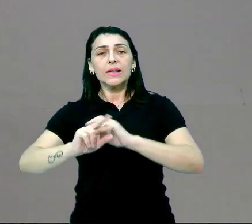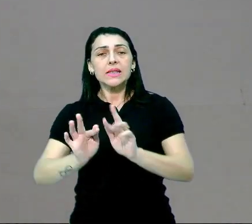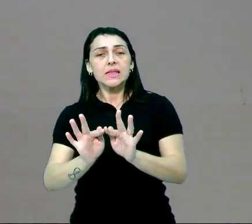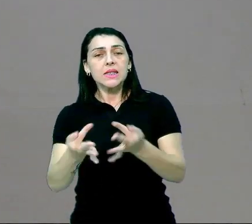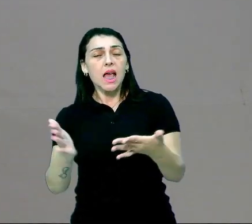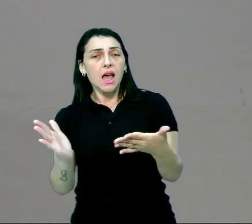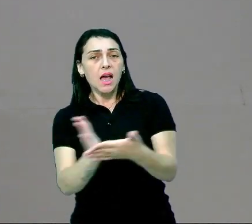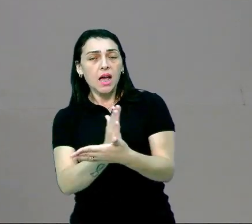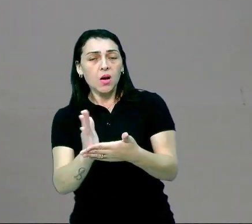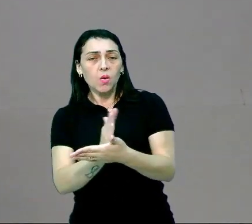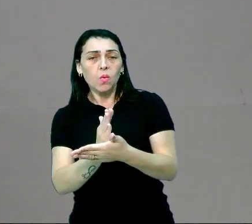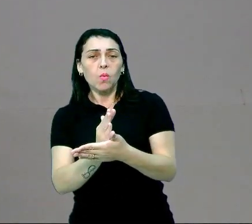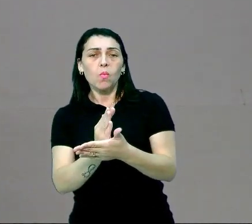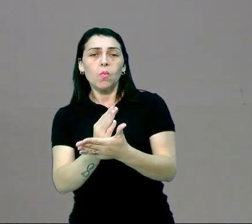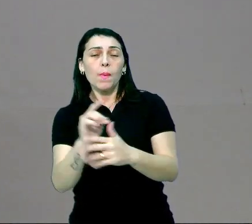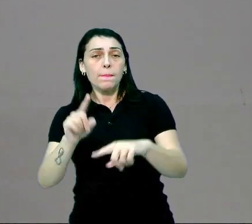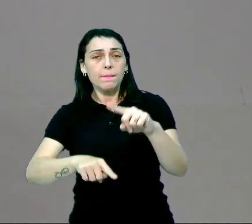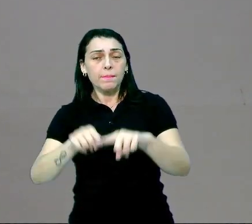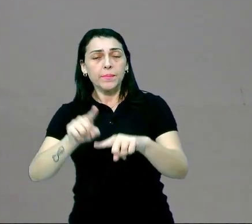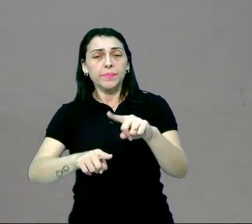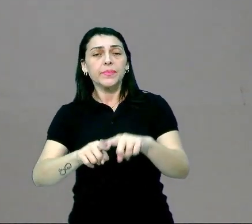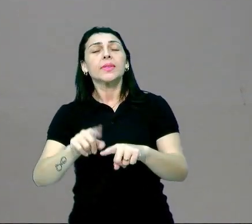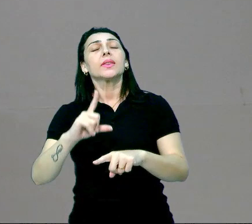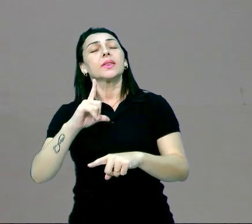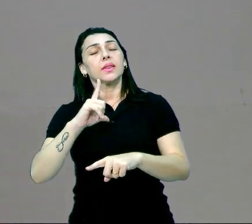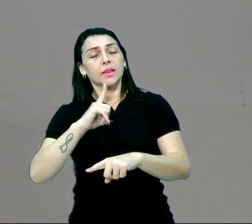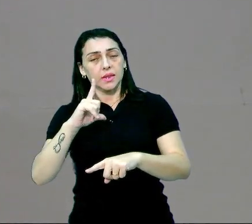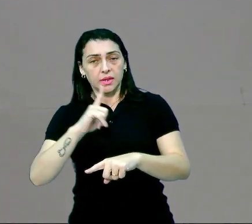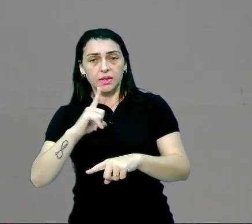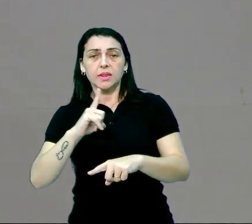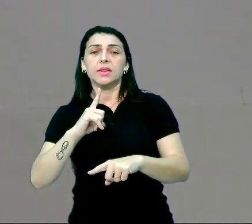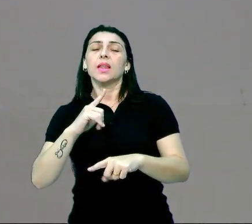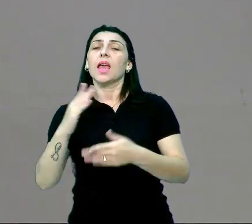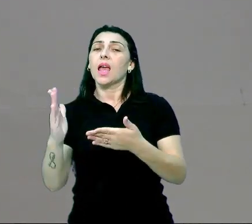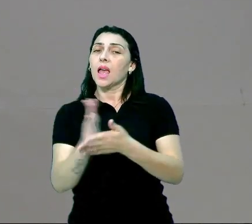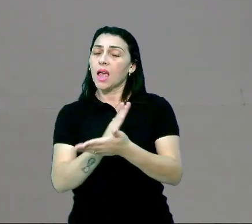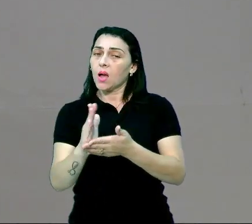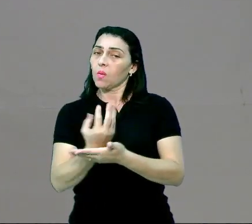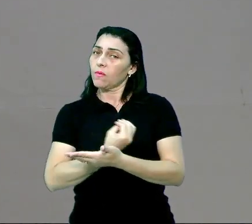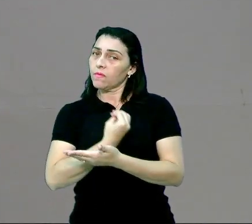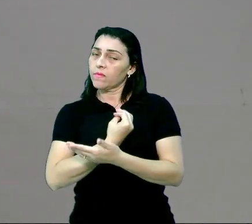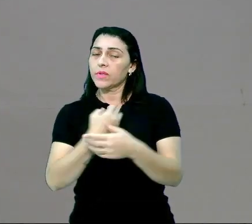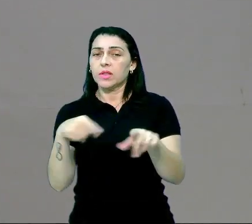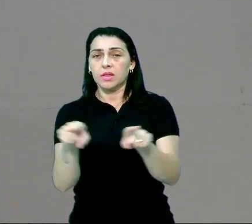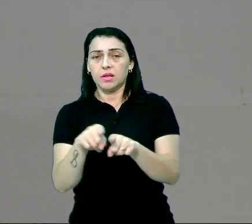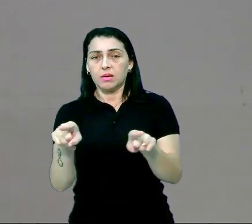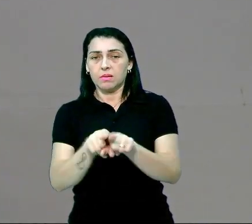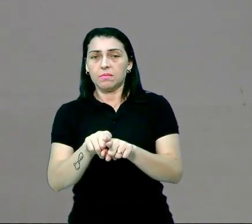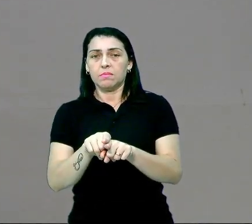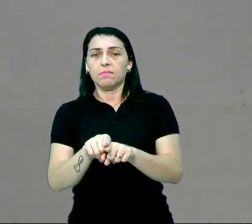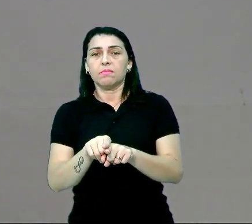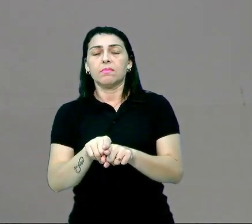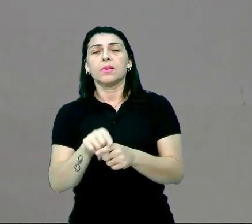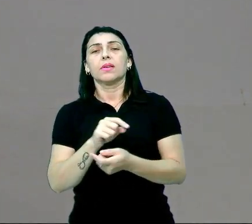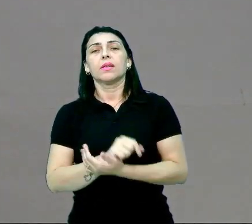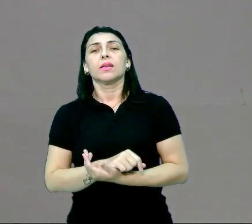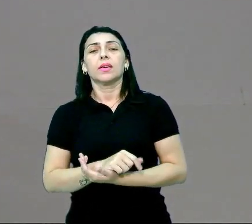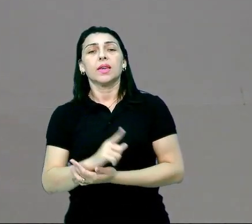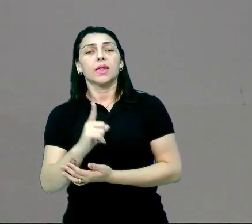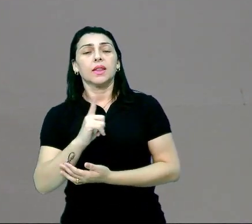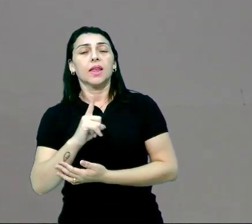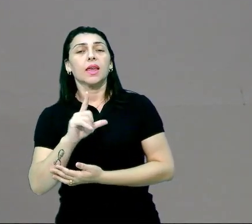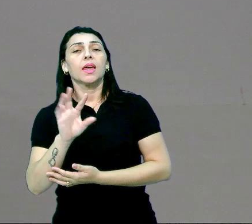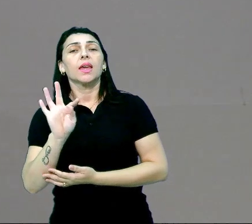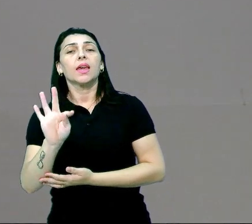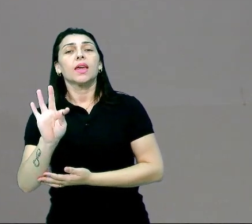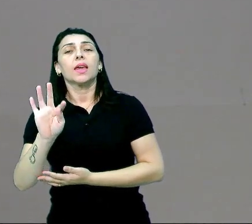simplesmente alguma coisa material. Ele tem alguma vitalidade também. Então, é nesse aspecto que Teilhard